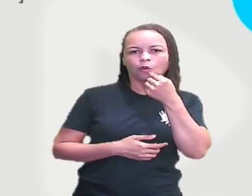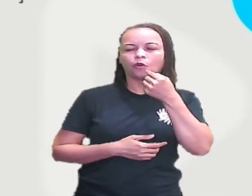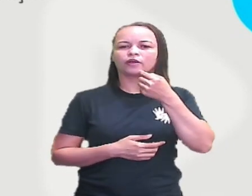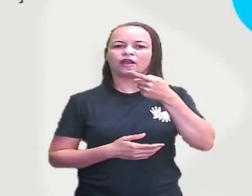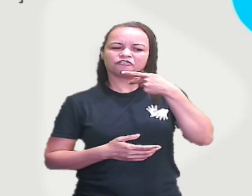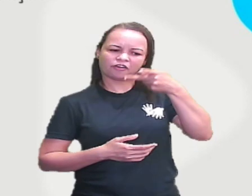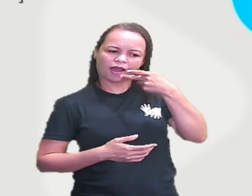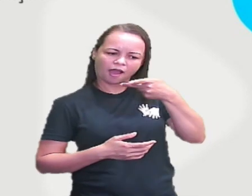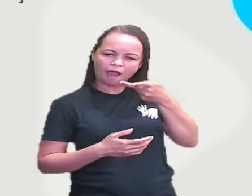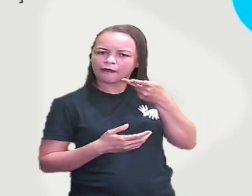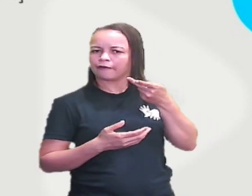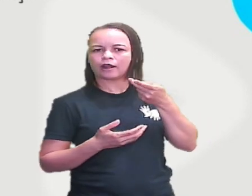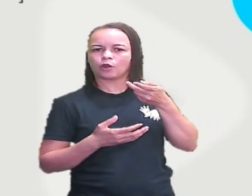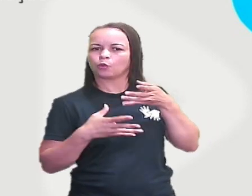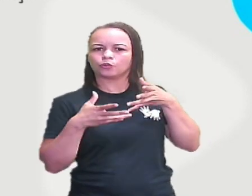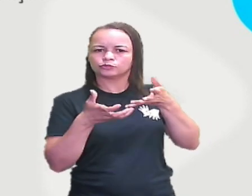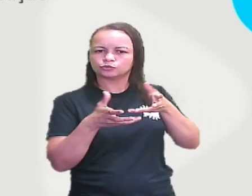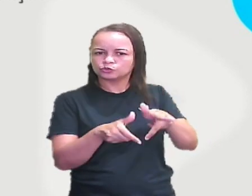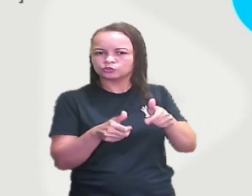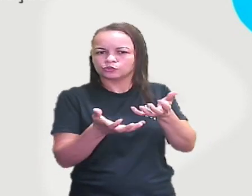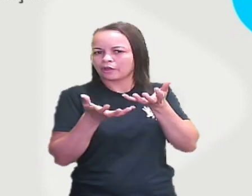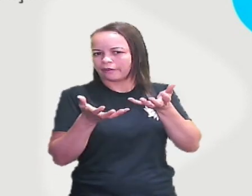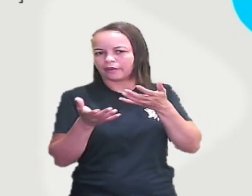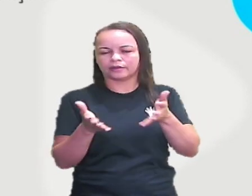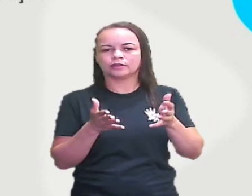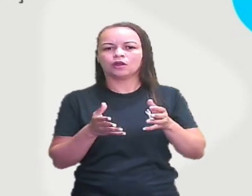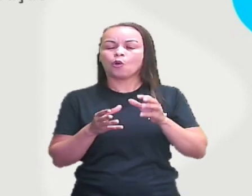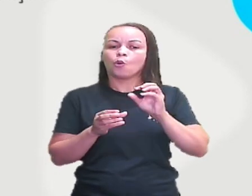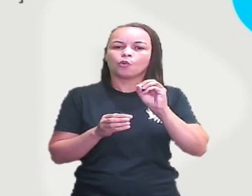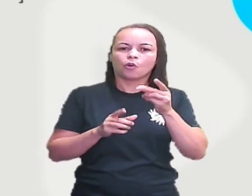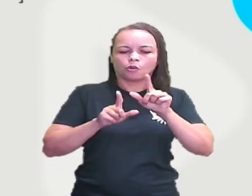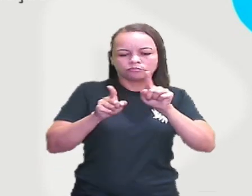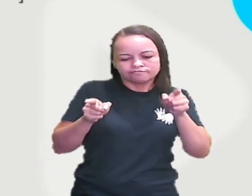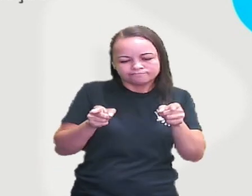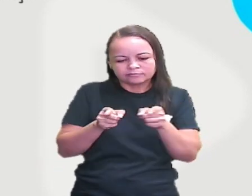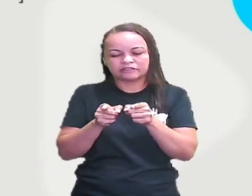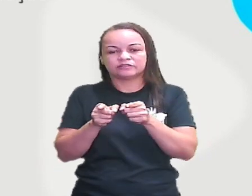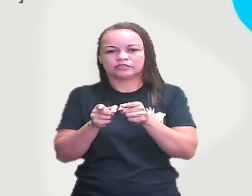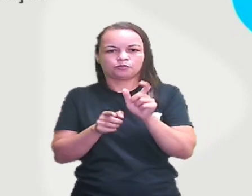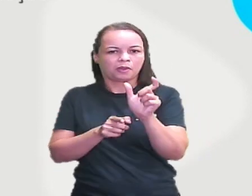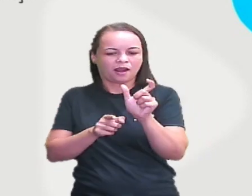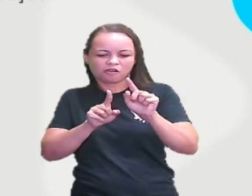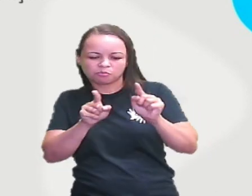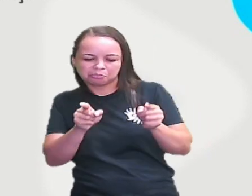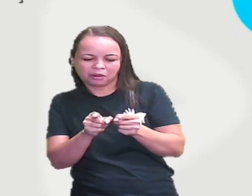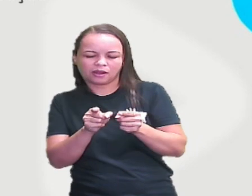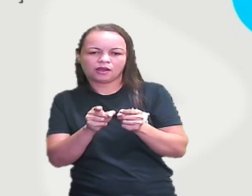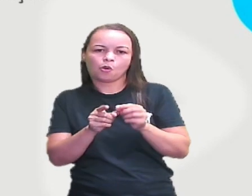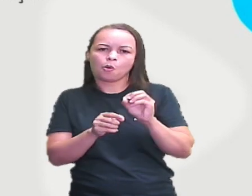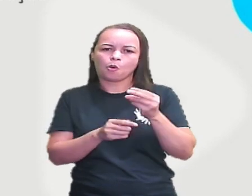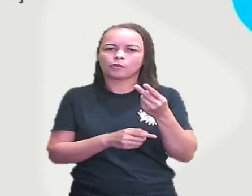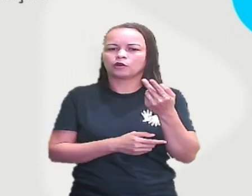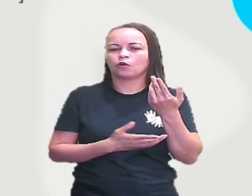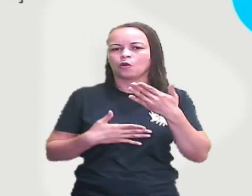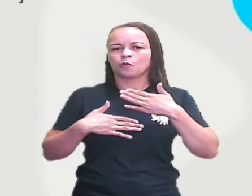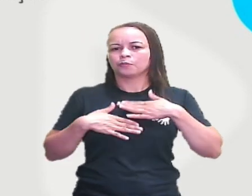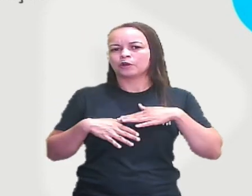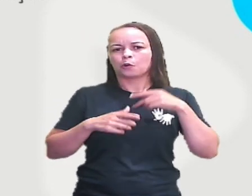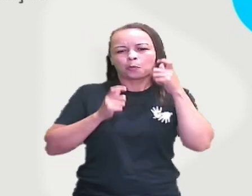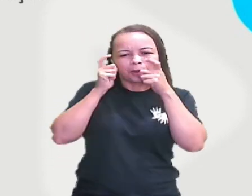frases feitas, né? Ou interjeições de abreviações, de desvios gramaticais ou menor preocupação em seguir